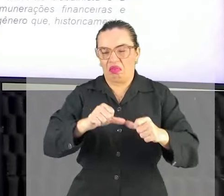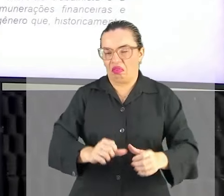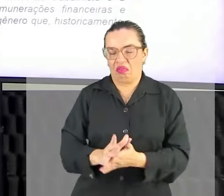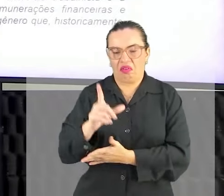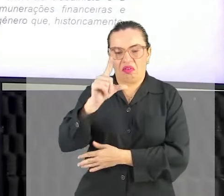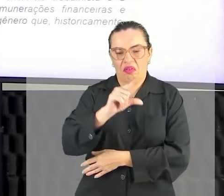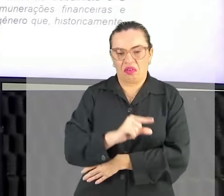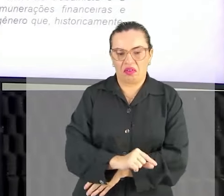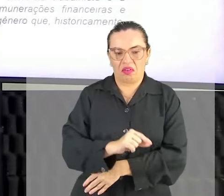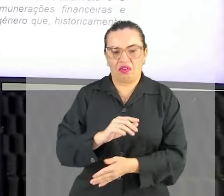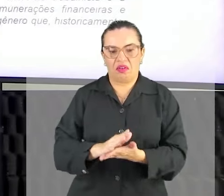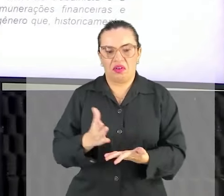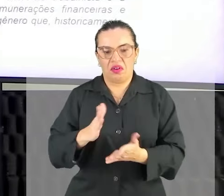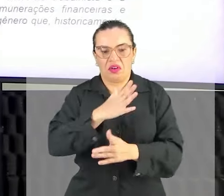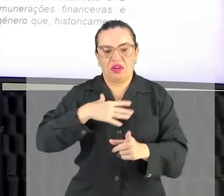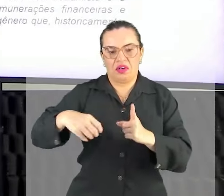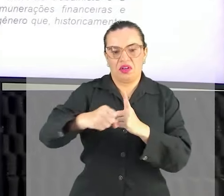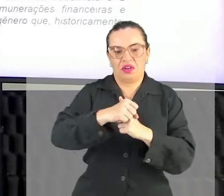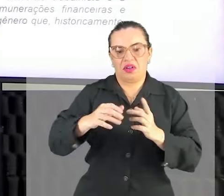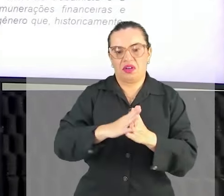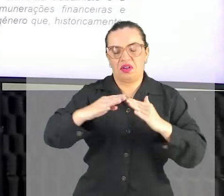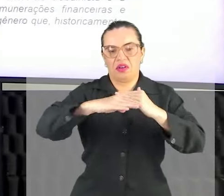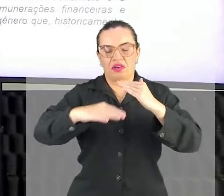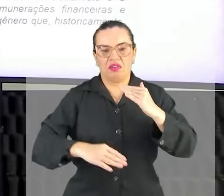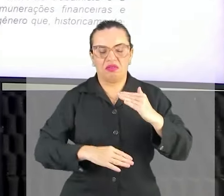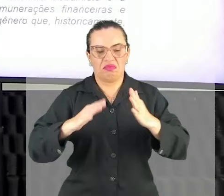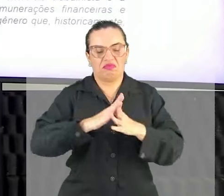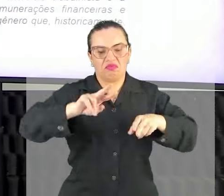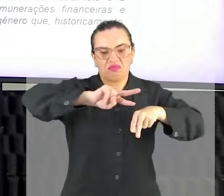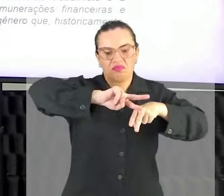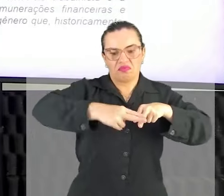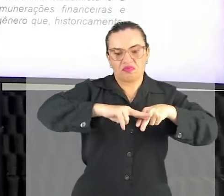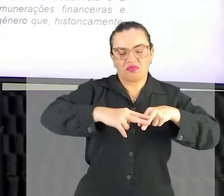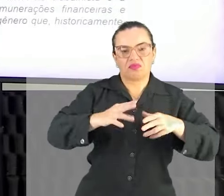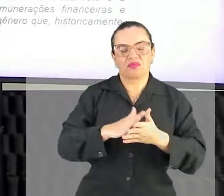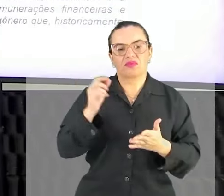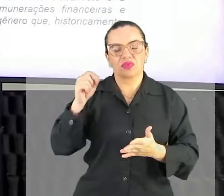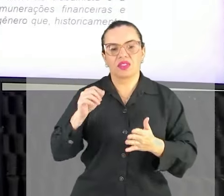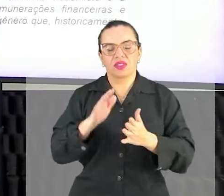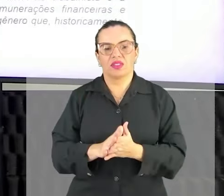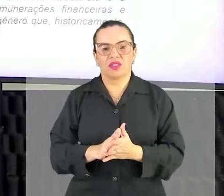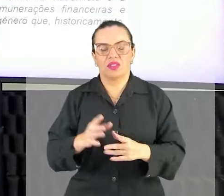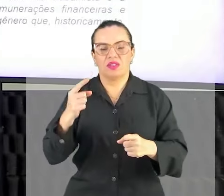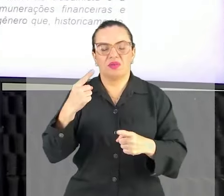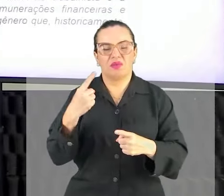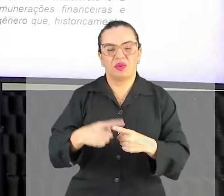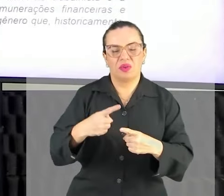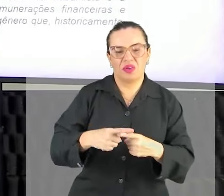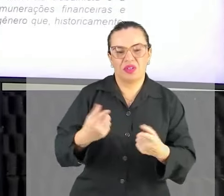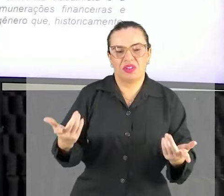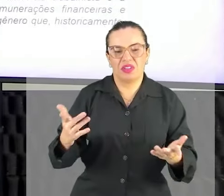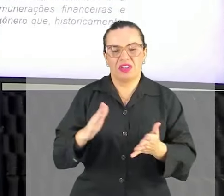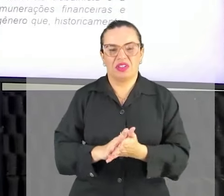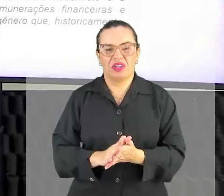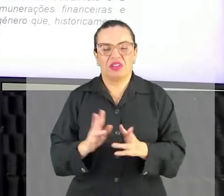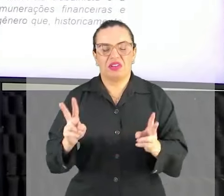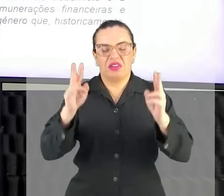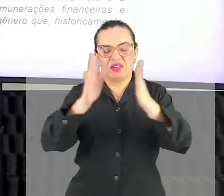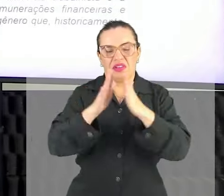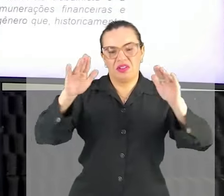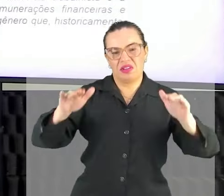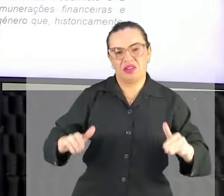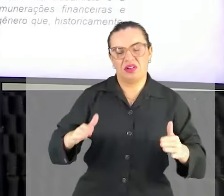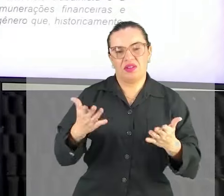o agravante da desigualdade de gênero. Ah, então por que que o trabalho de cuidado é precarizado?